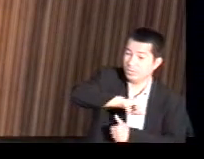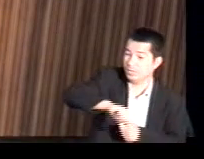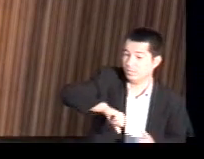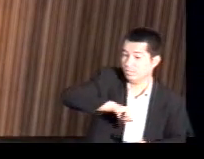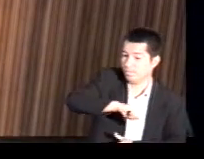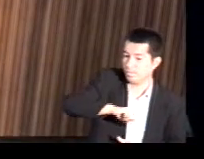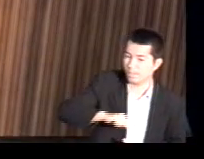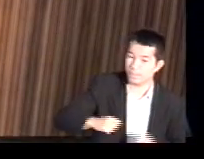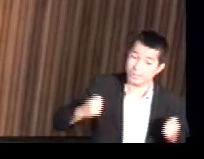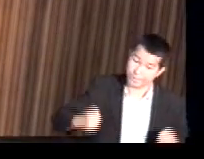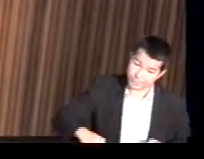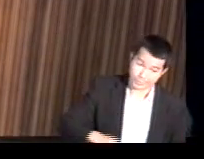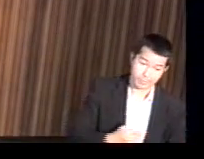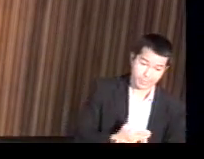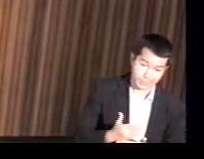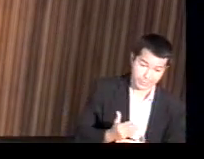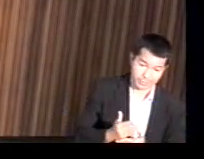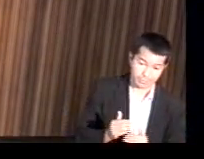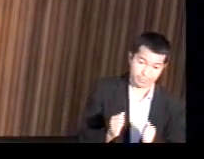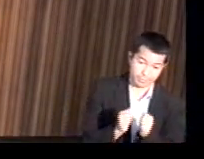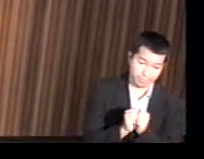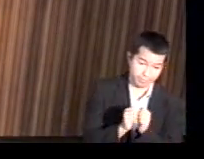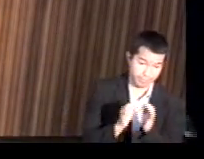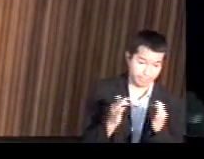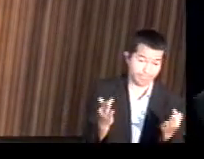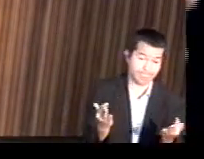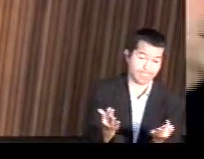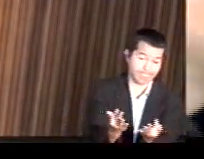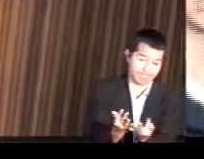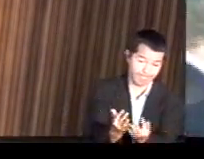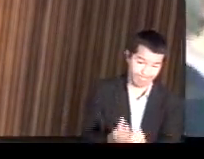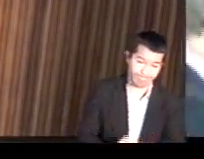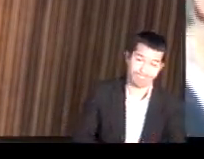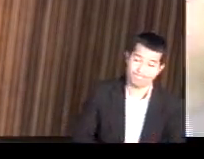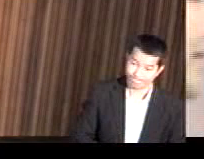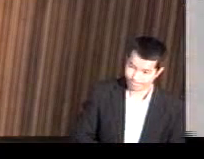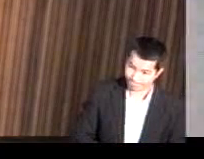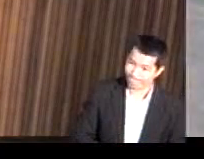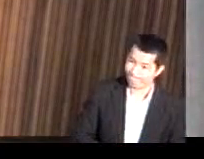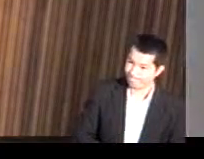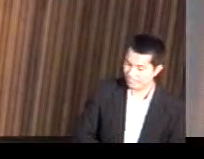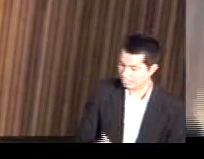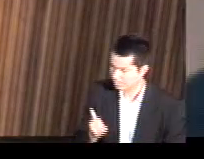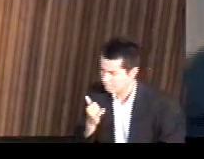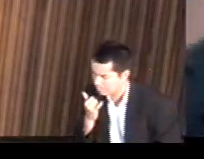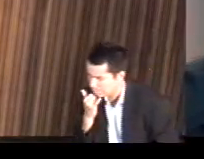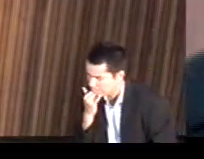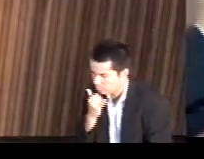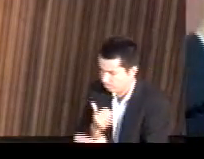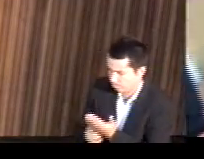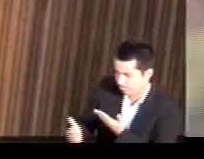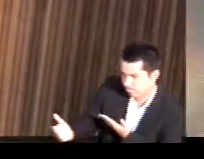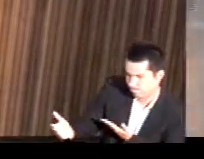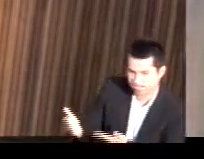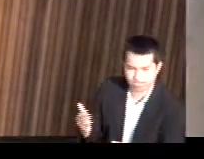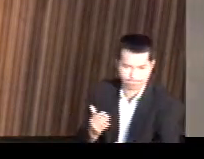casa. E se há pessoas que ainda não se arrependeram dos seus pecados e nunca entregaram a sua vida a Jesus,